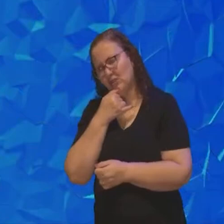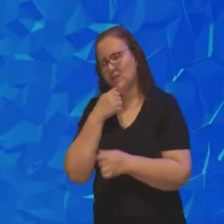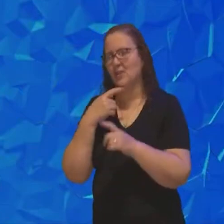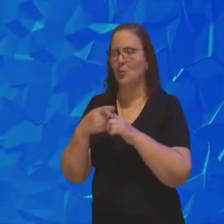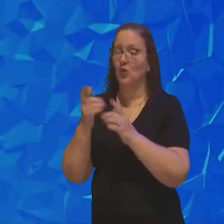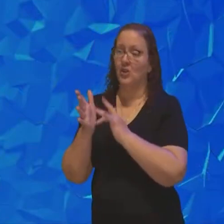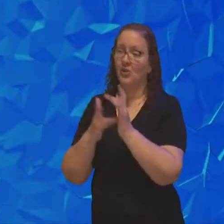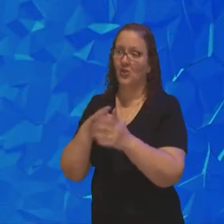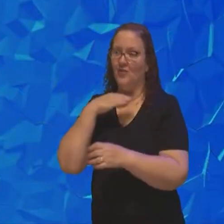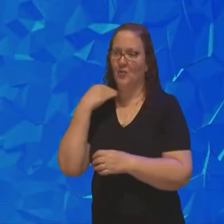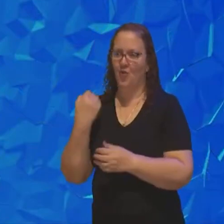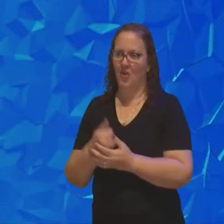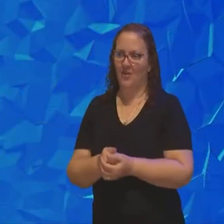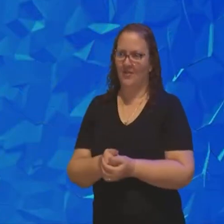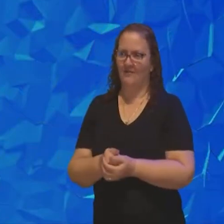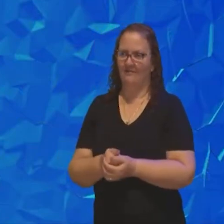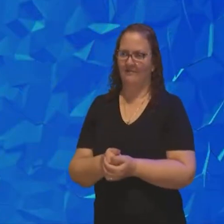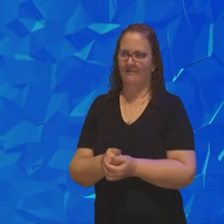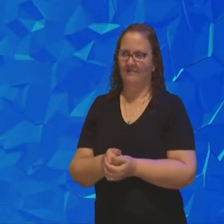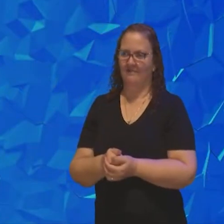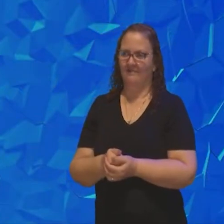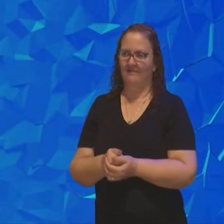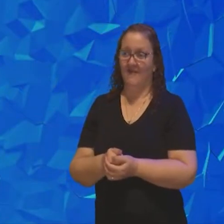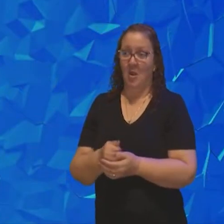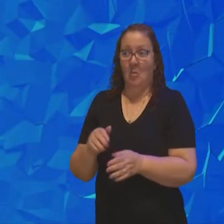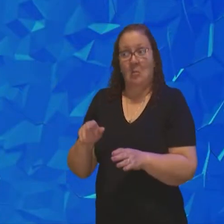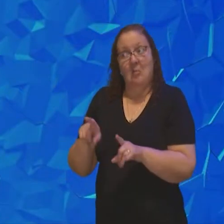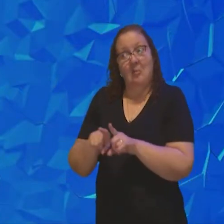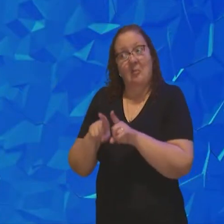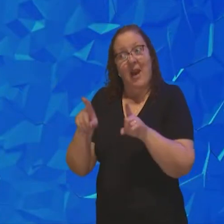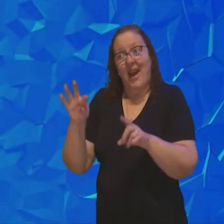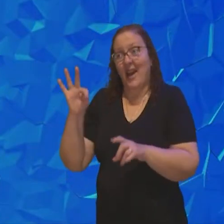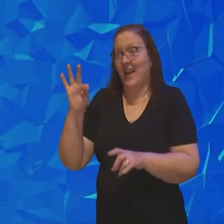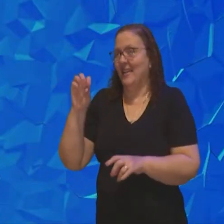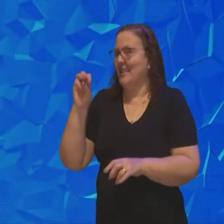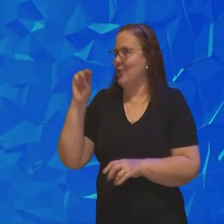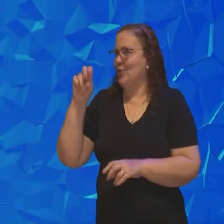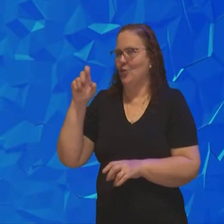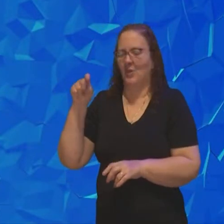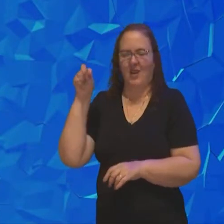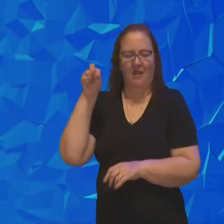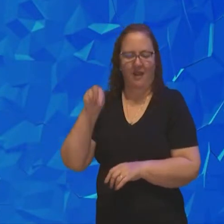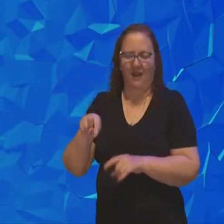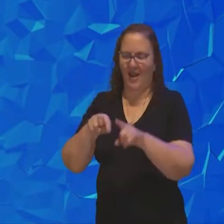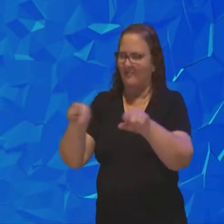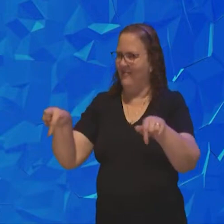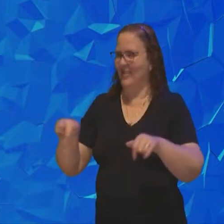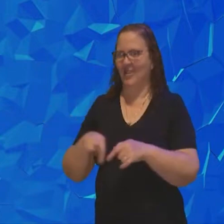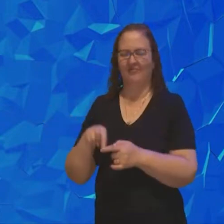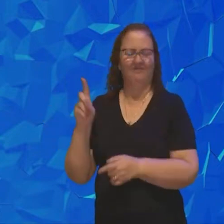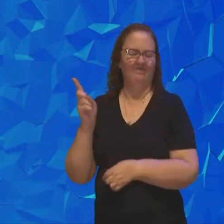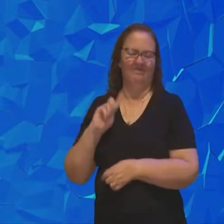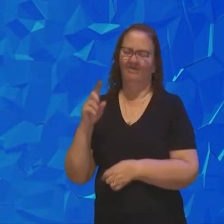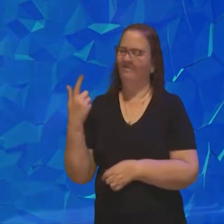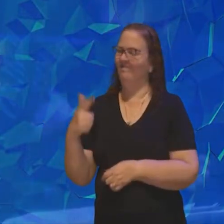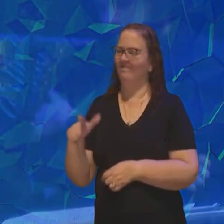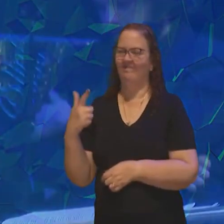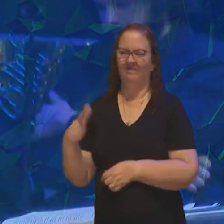Tomé, um dos 12, chamado Dídimo, não estava com eles quando veio